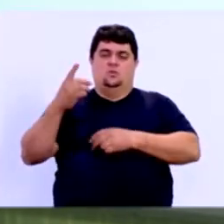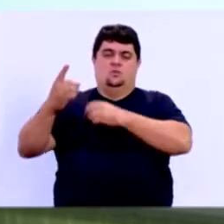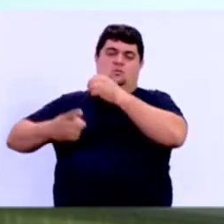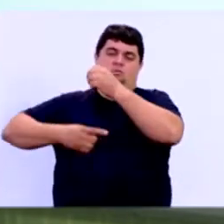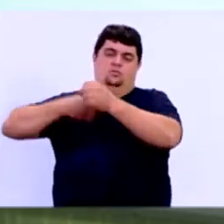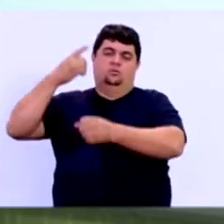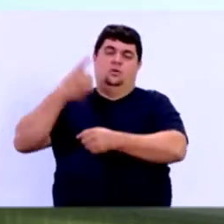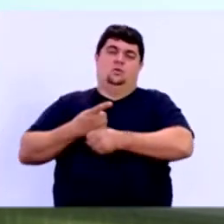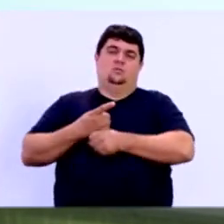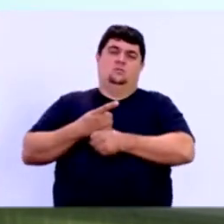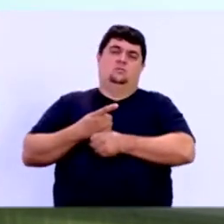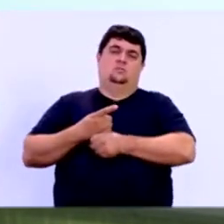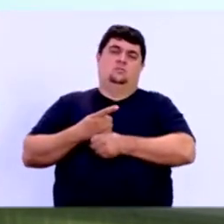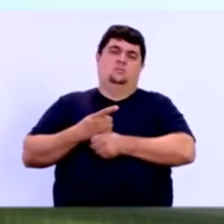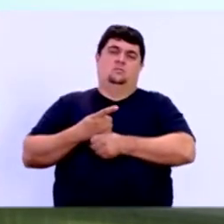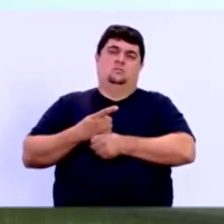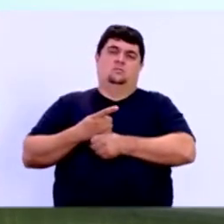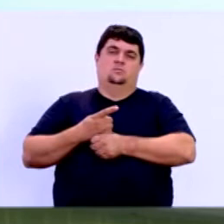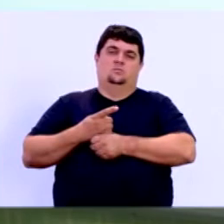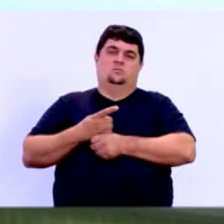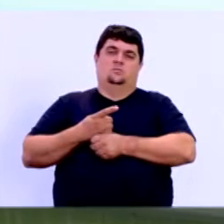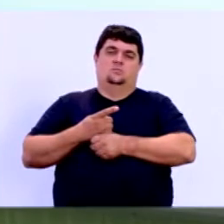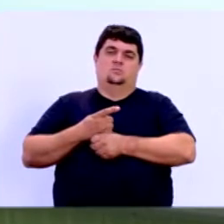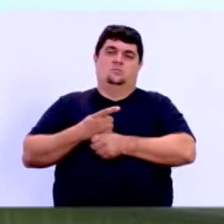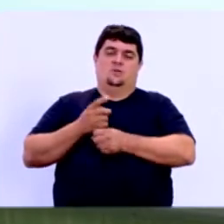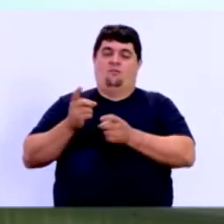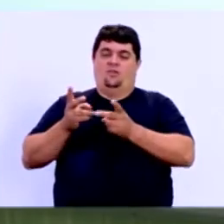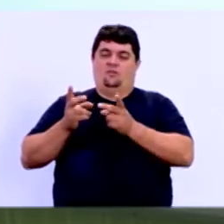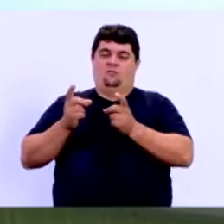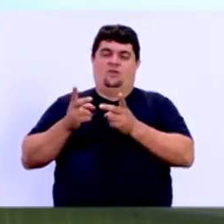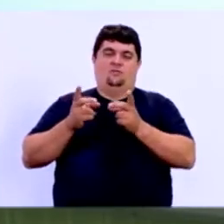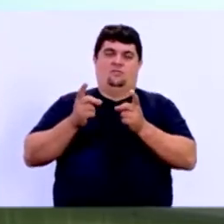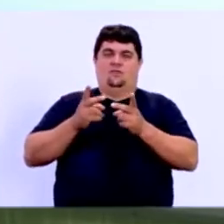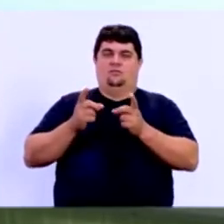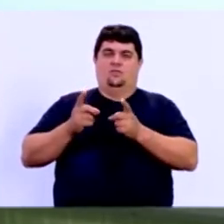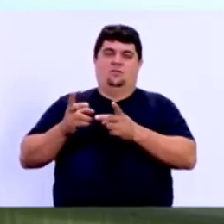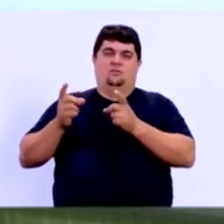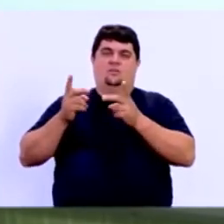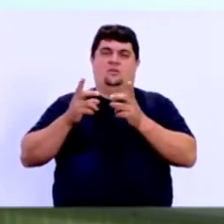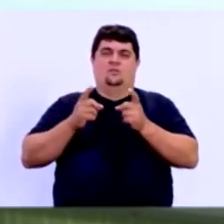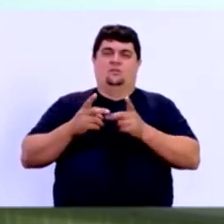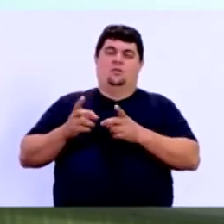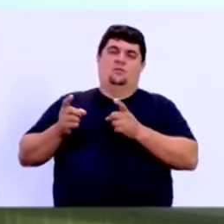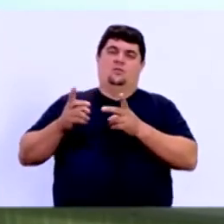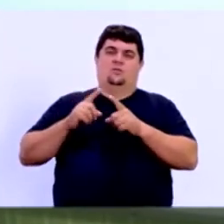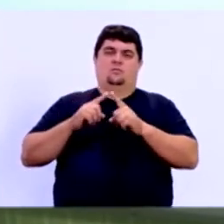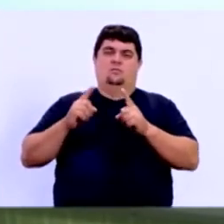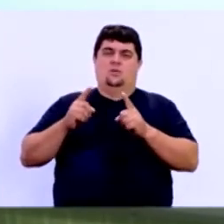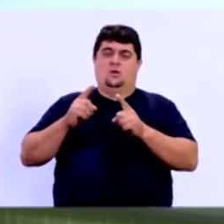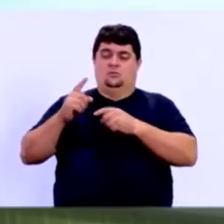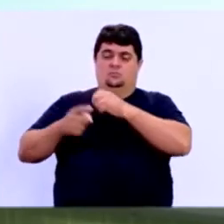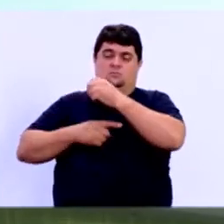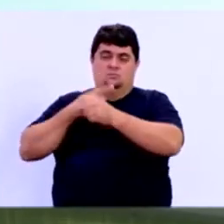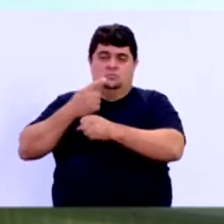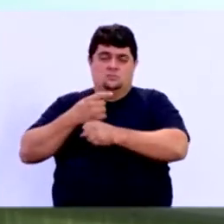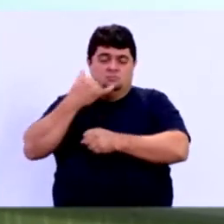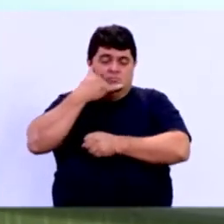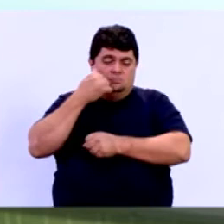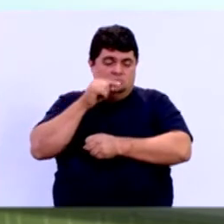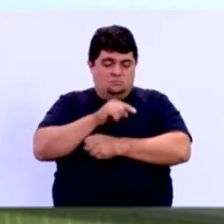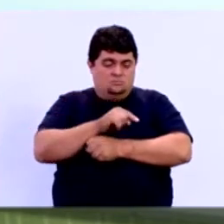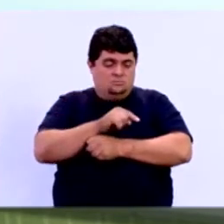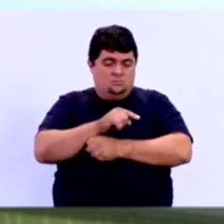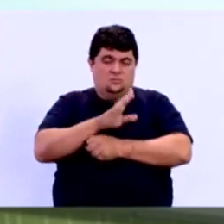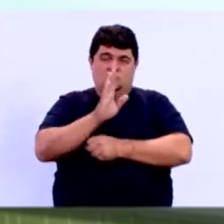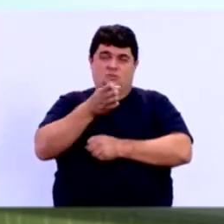ano, eu começo a conseguir vender novamente, minha venda é alavancada. Só que daqui um ano, esse celular que eu comprei